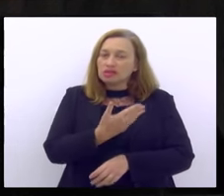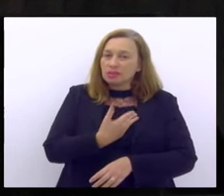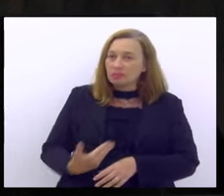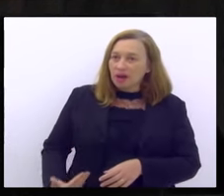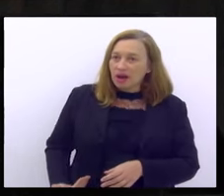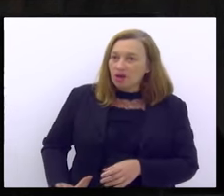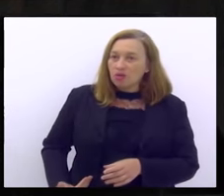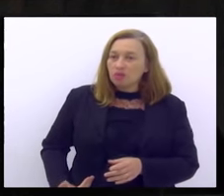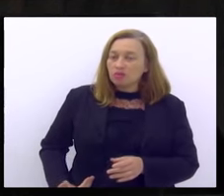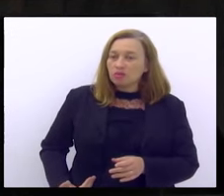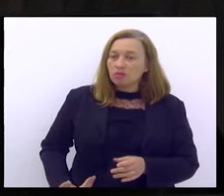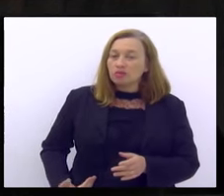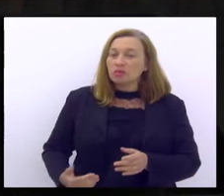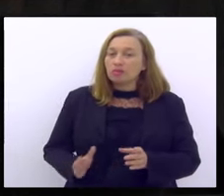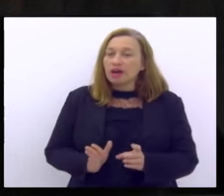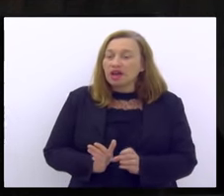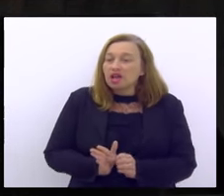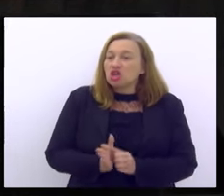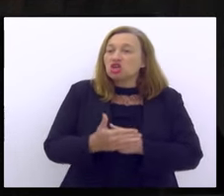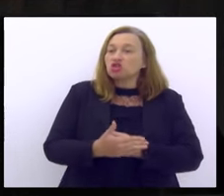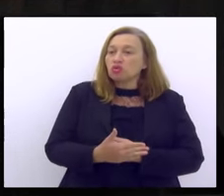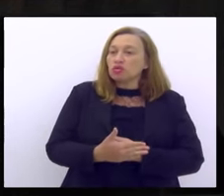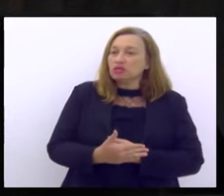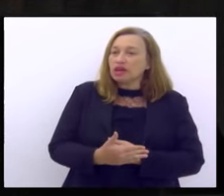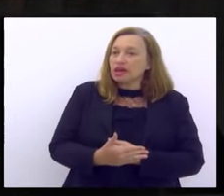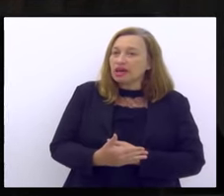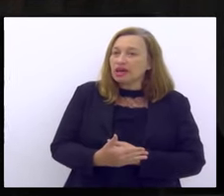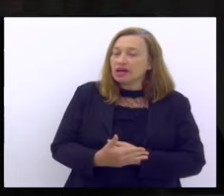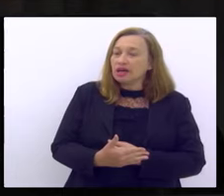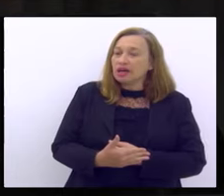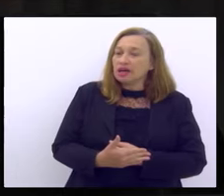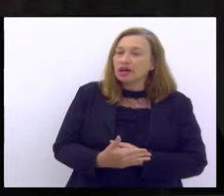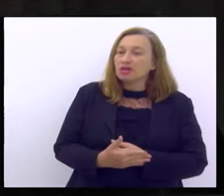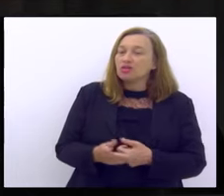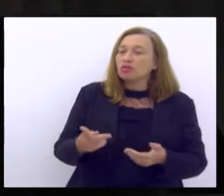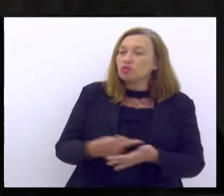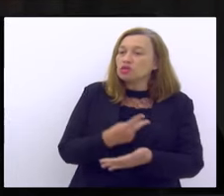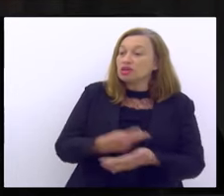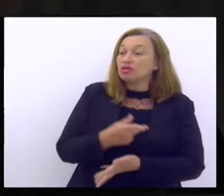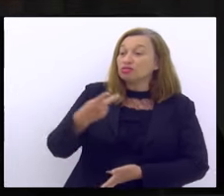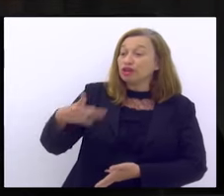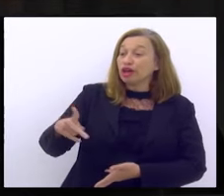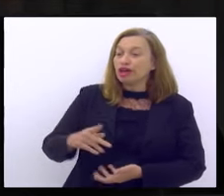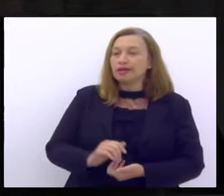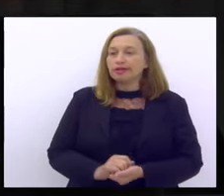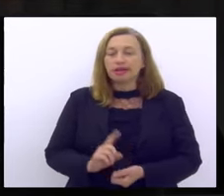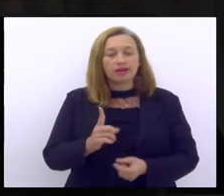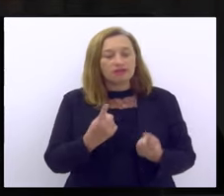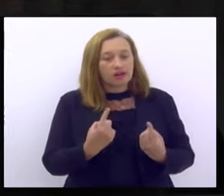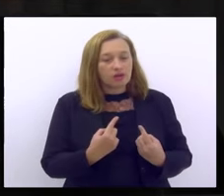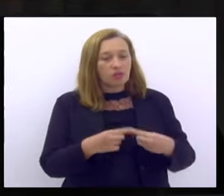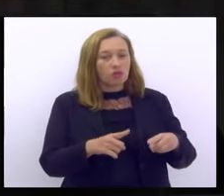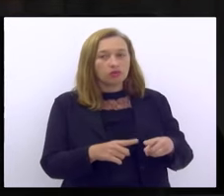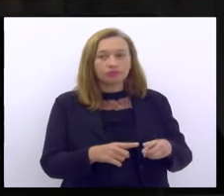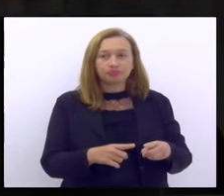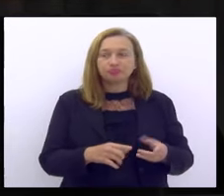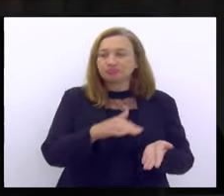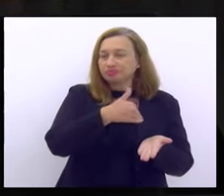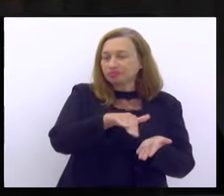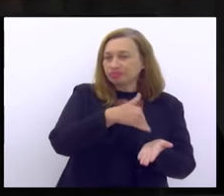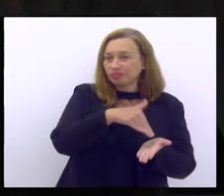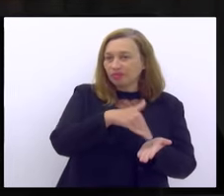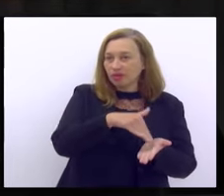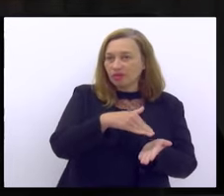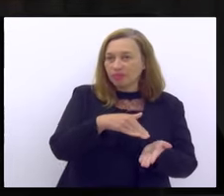CEOP que expõe a Guarda Municipal. Ele não enfrenta o secretário do CEOP que expõe